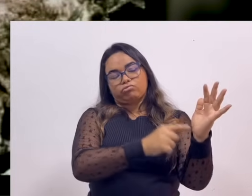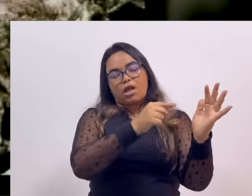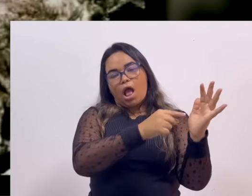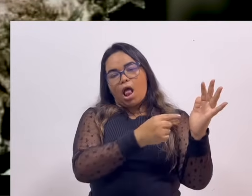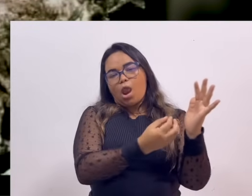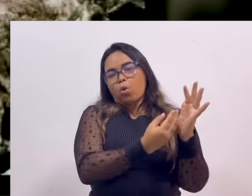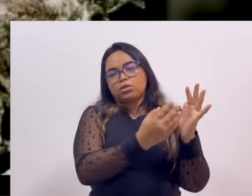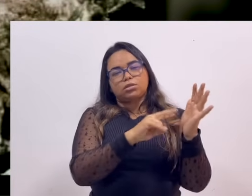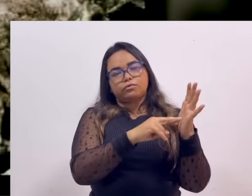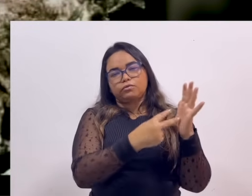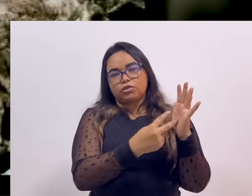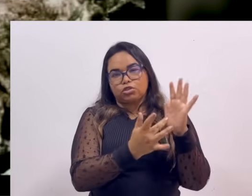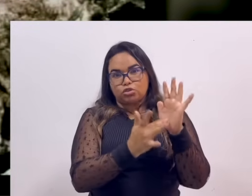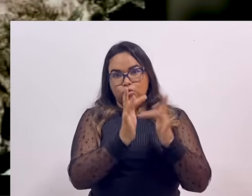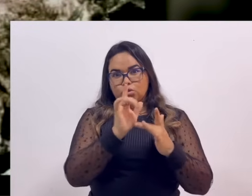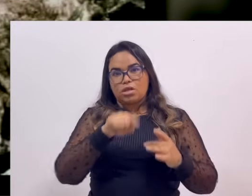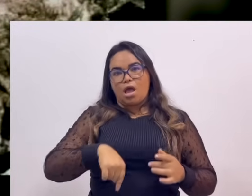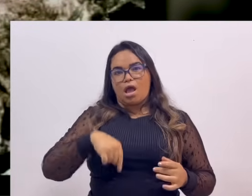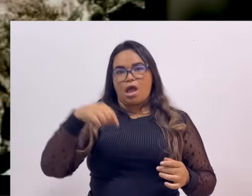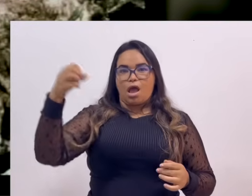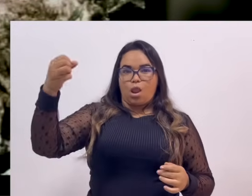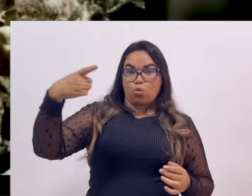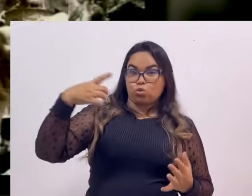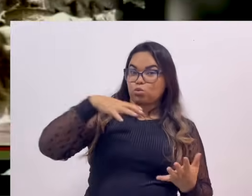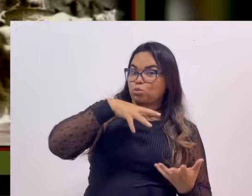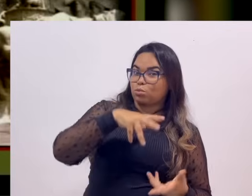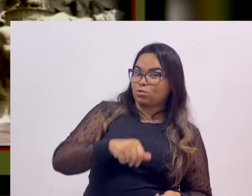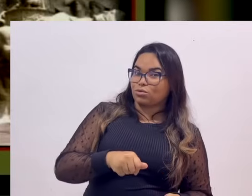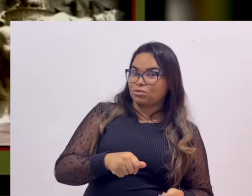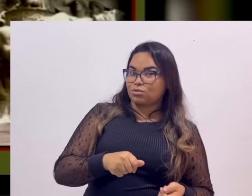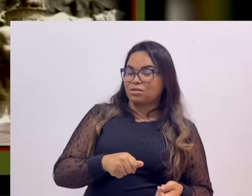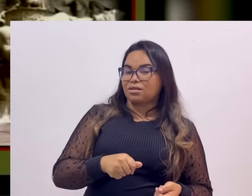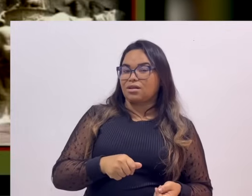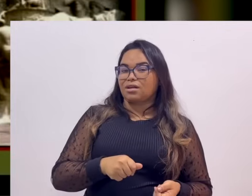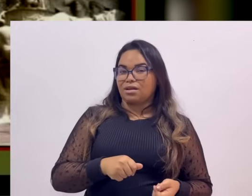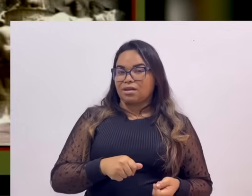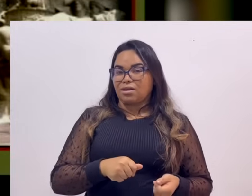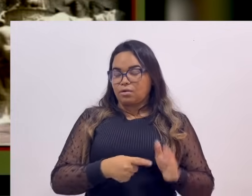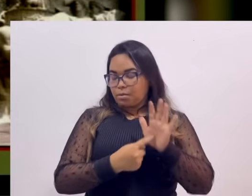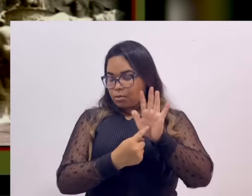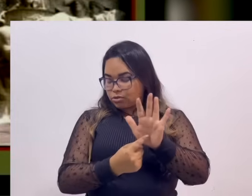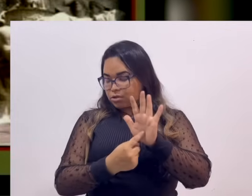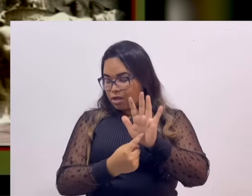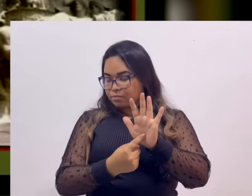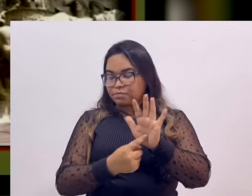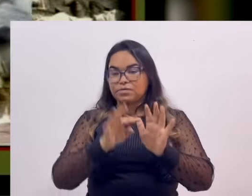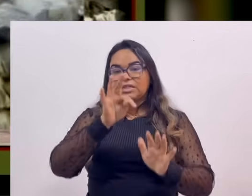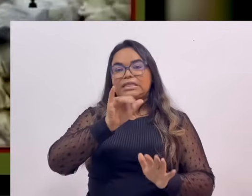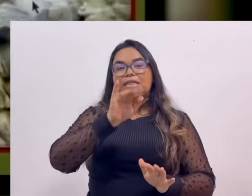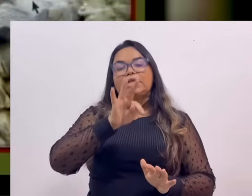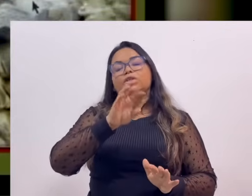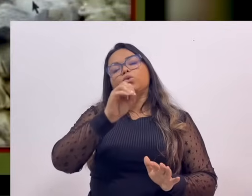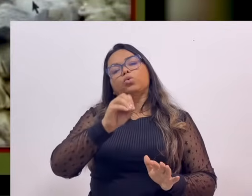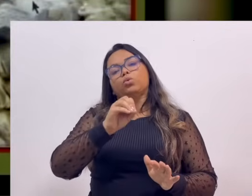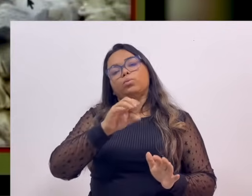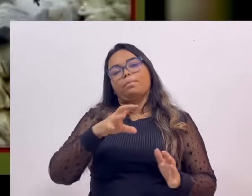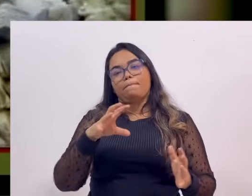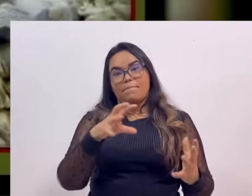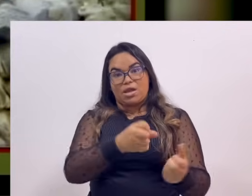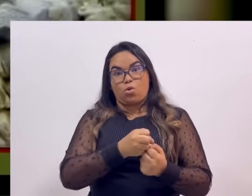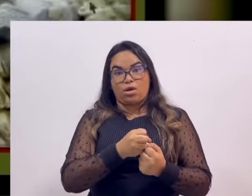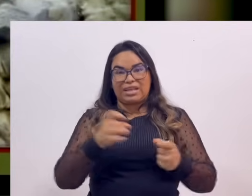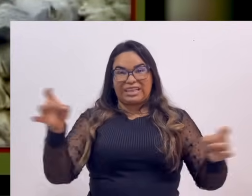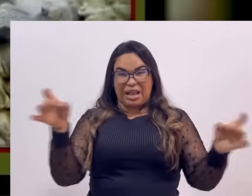luz representa Jesus a luz do mundo esta é uma representação da arca de Tito quando ele levou os móveis